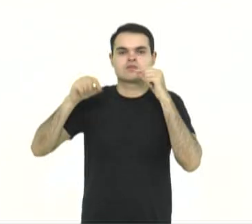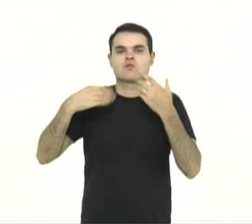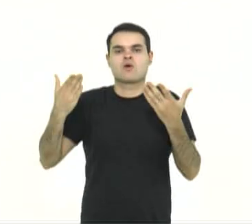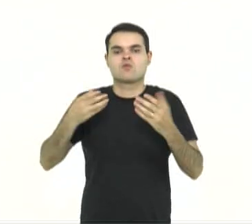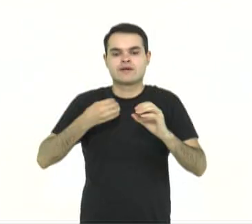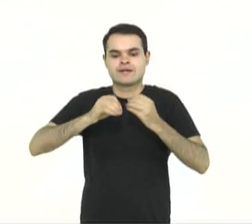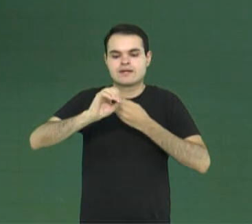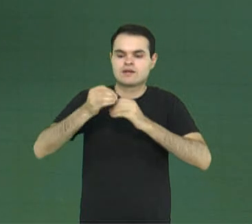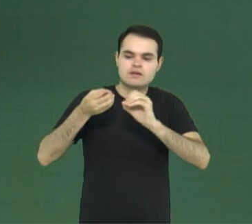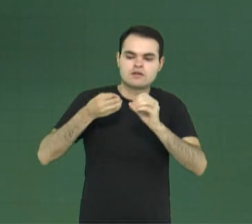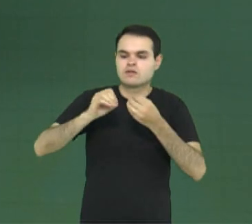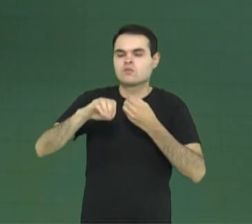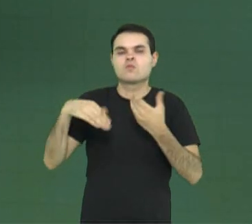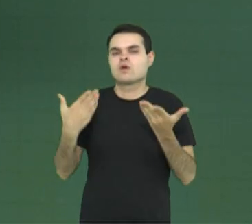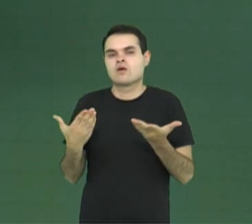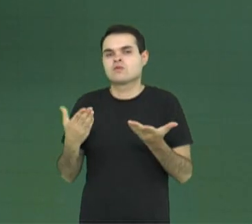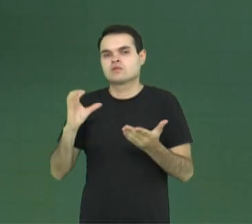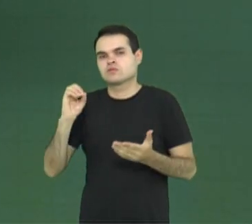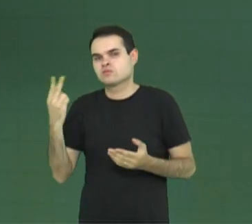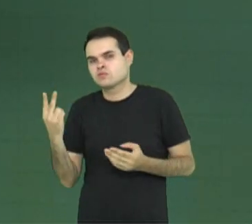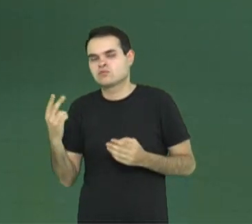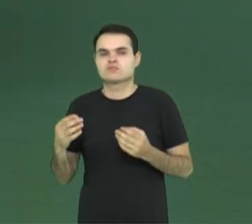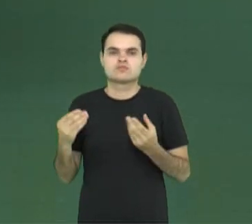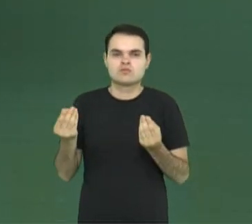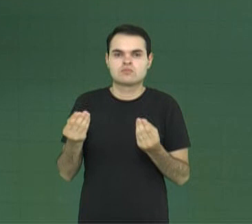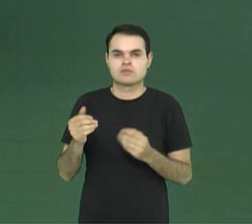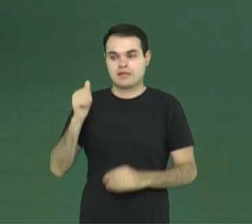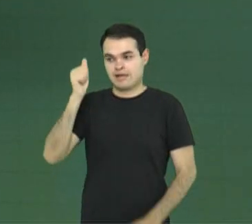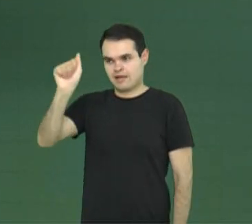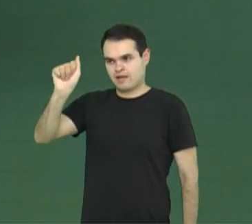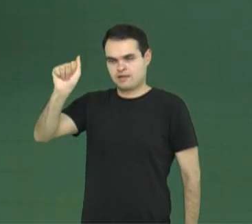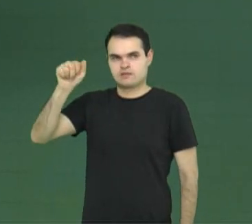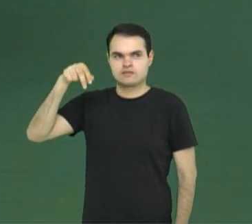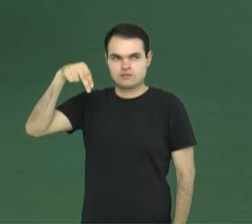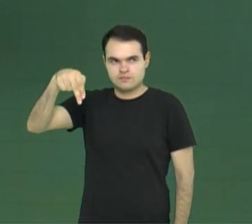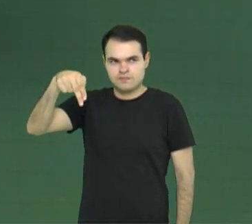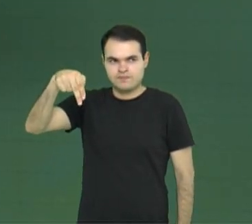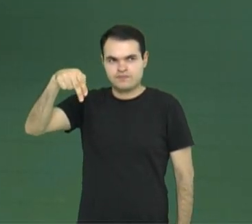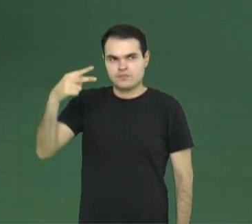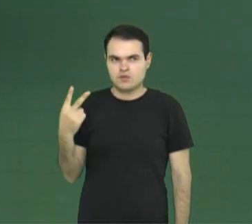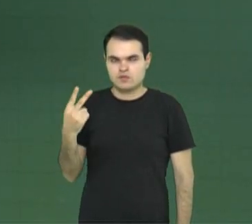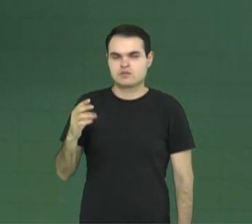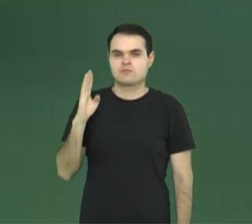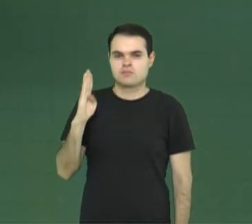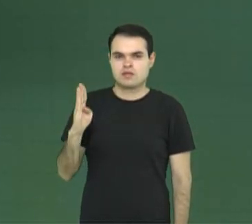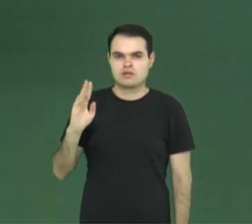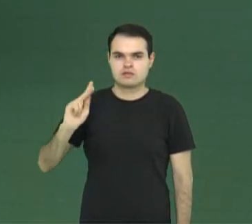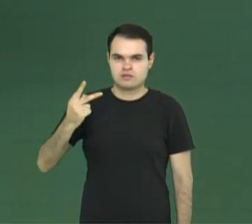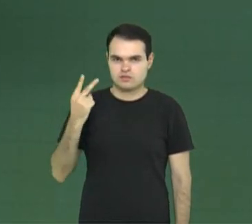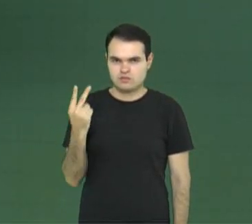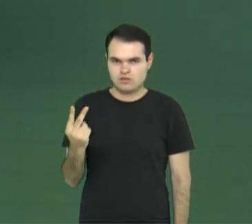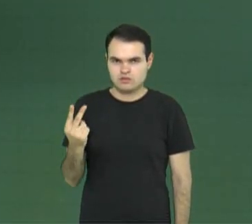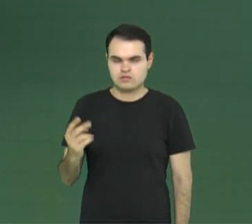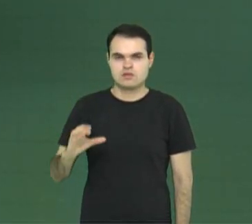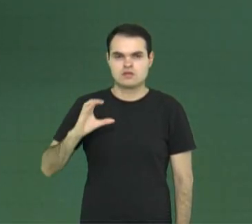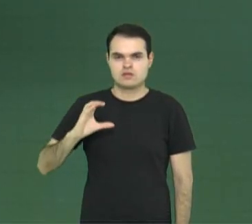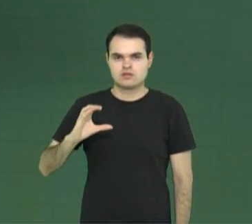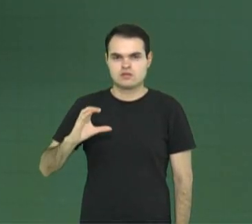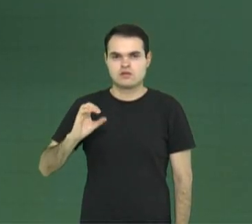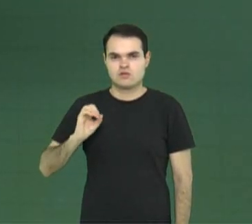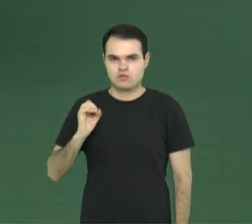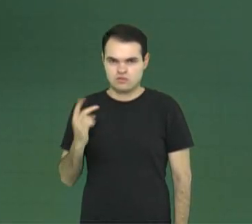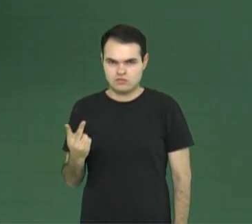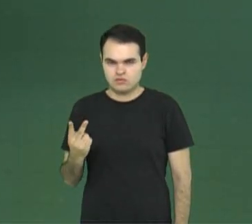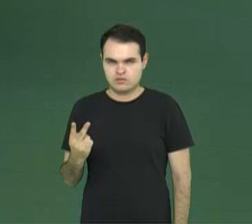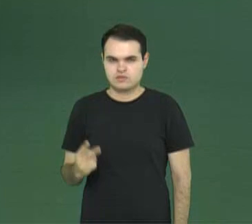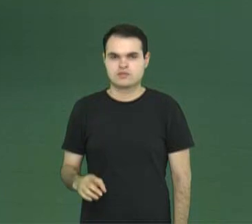gás no sangue. Qual desses gases? Alternativa A, nitrogênio. Alternativa B, hidrogênio. Alternativa C, oxigênio. Ou